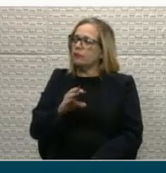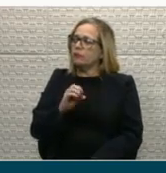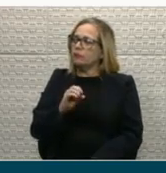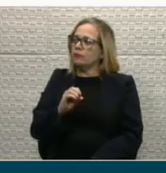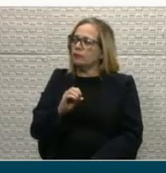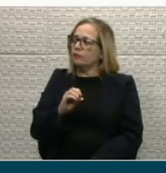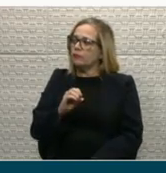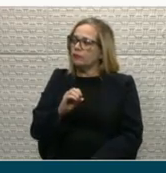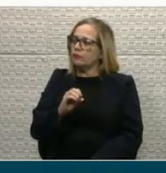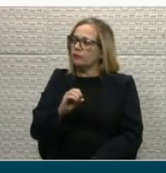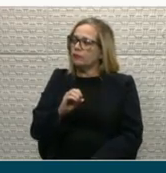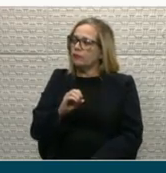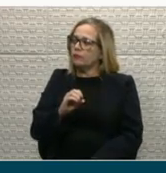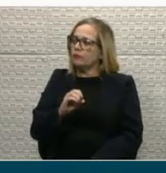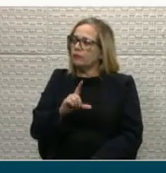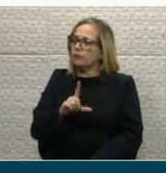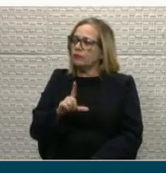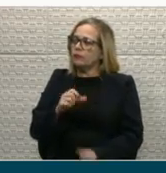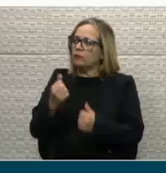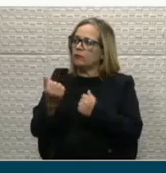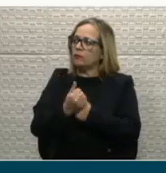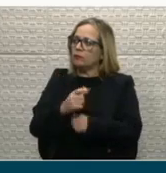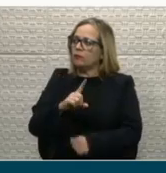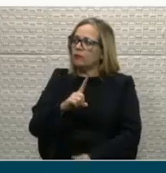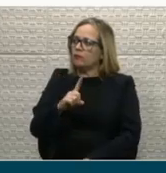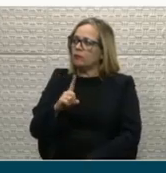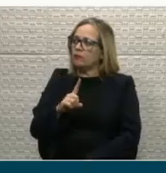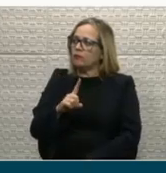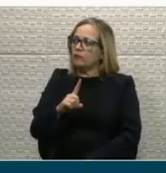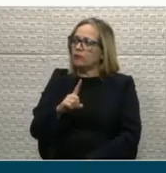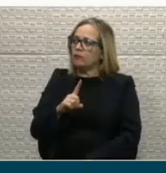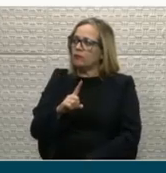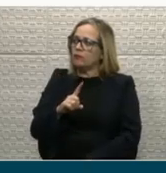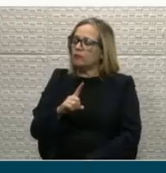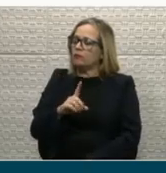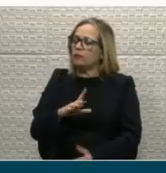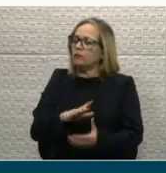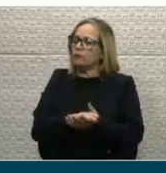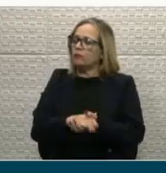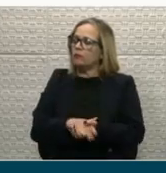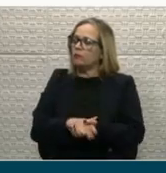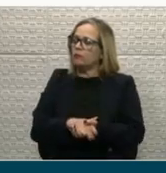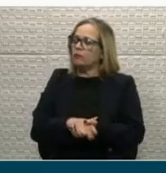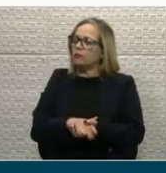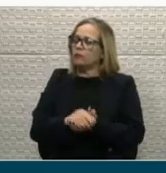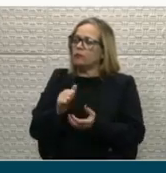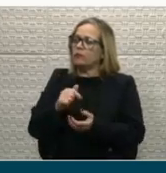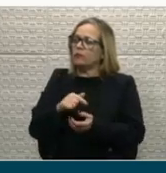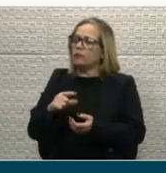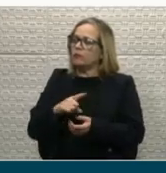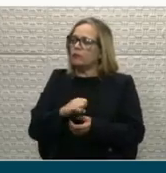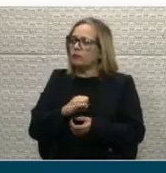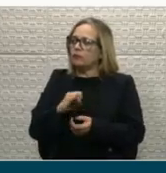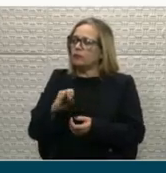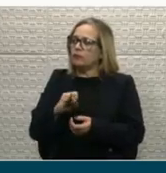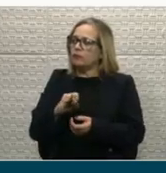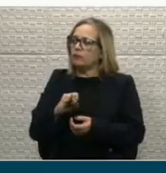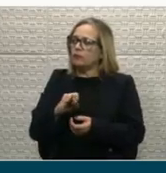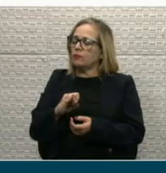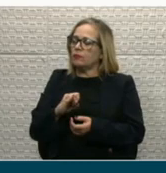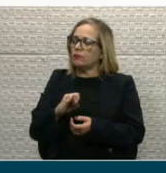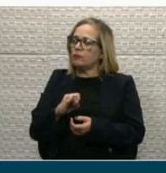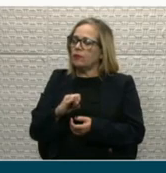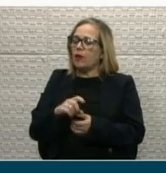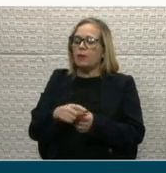zero. Lambda eu sei que é 1, então eu vou ter A menos I. A menos I é a matriz A menos